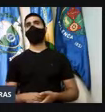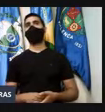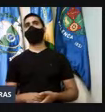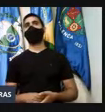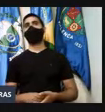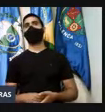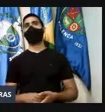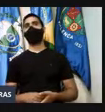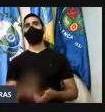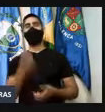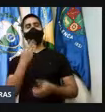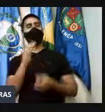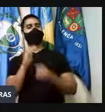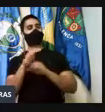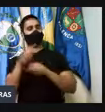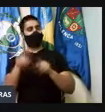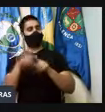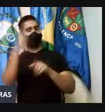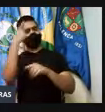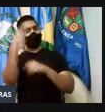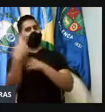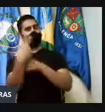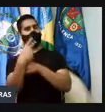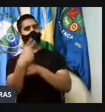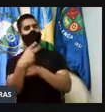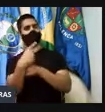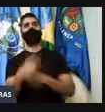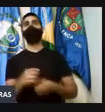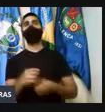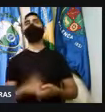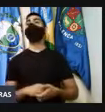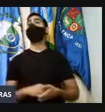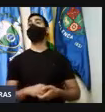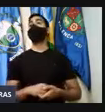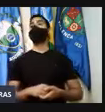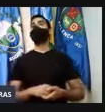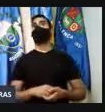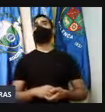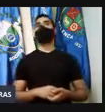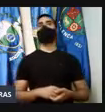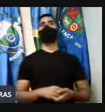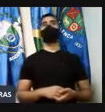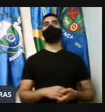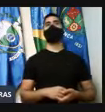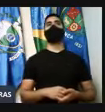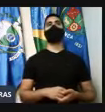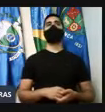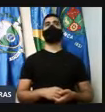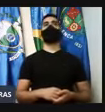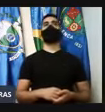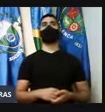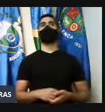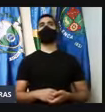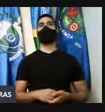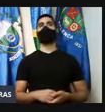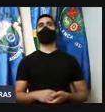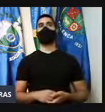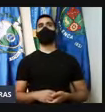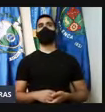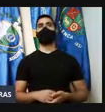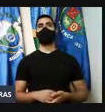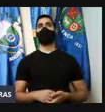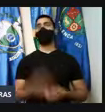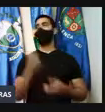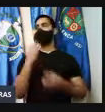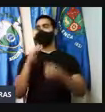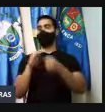Assembleia que nos assiste. Boa noite, vereadores, e boa noite a todos que